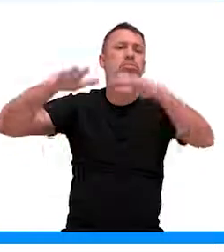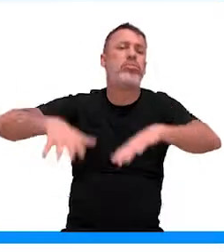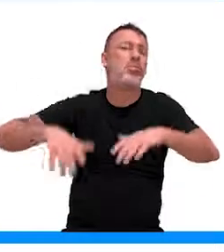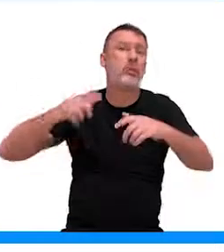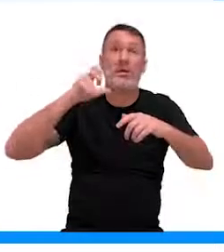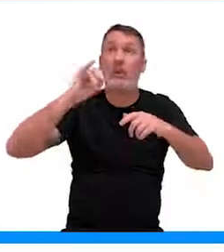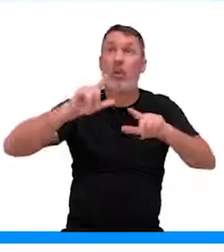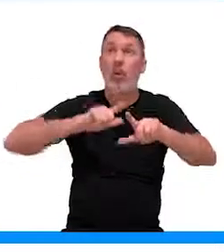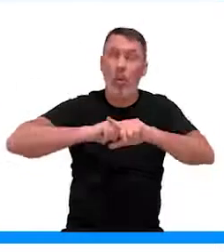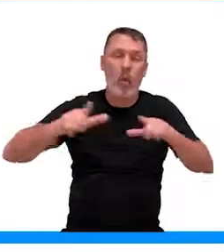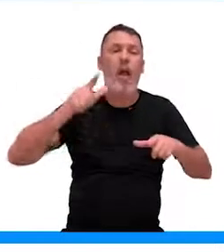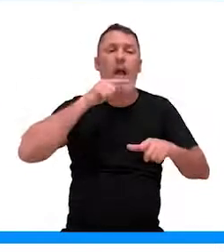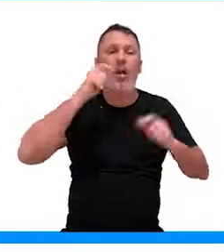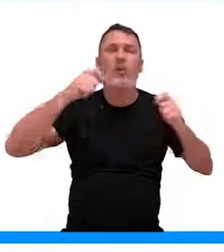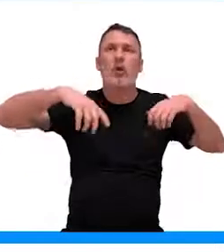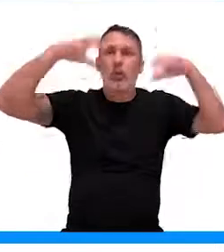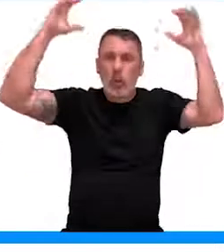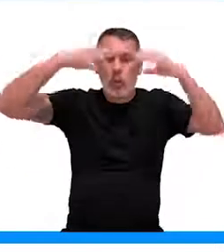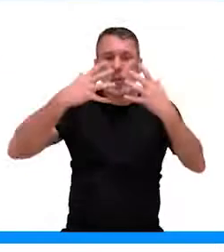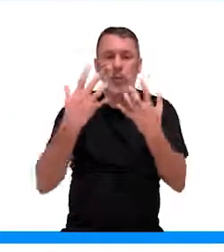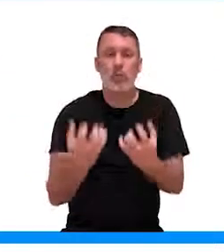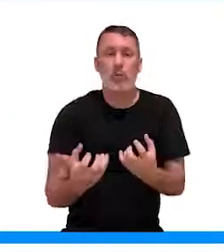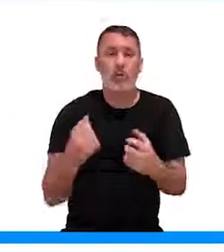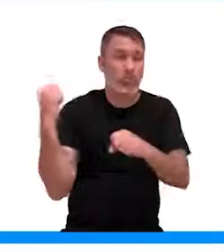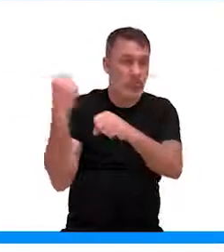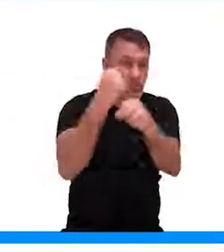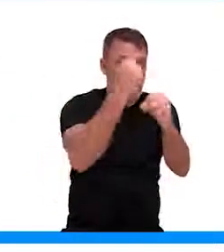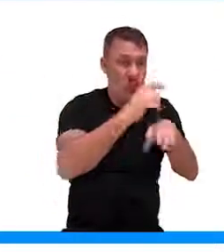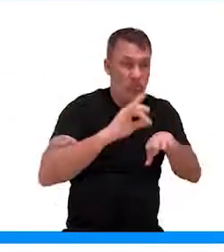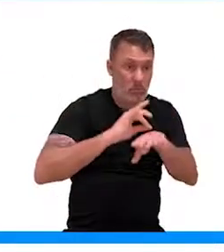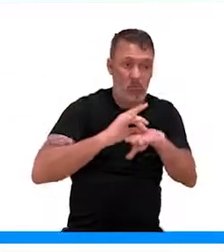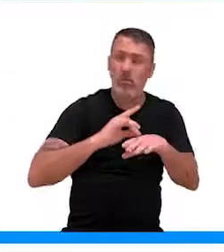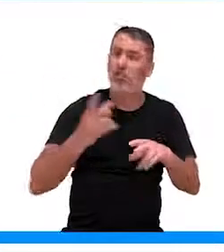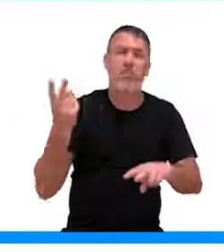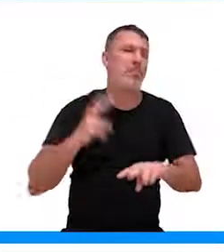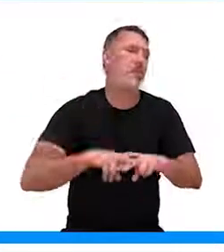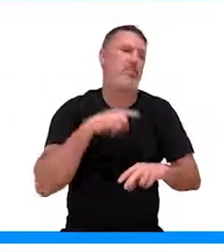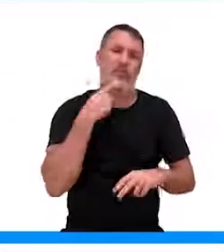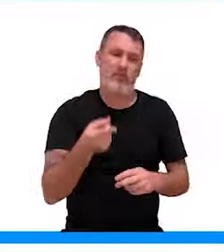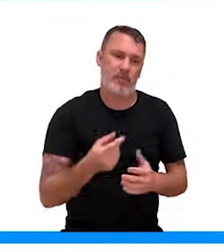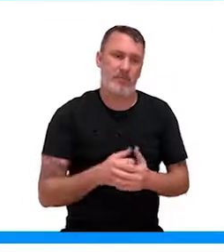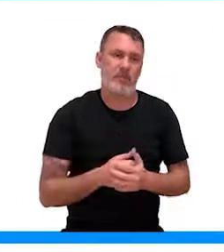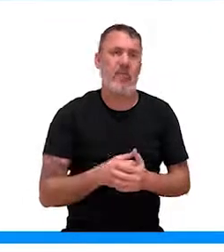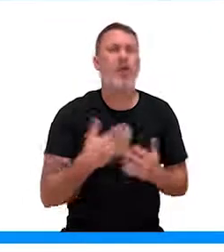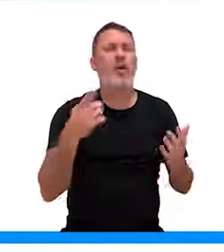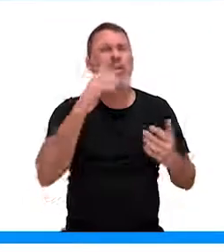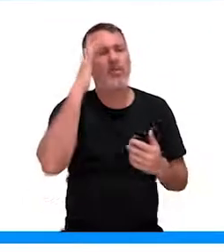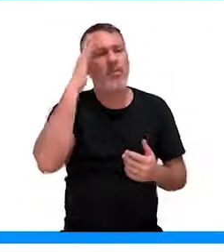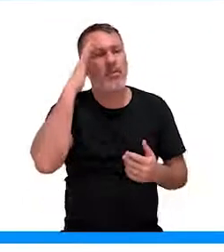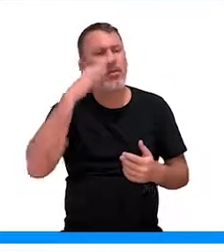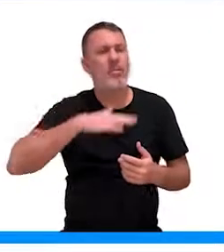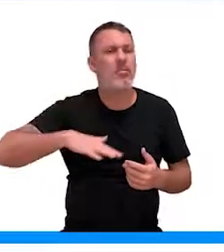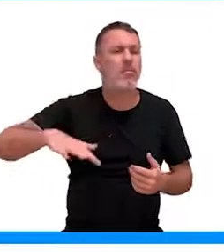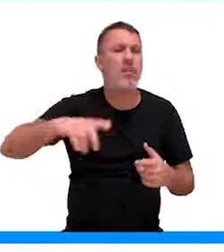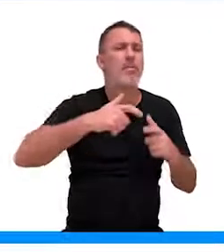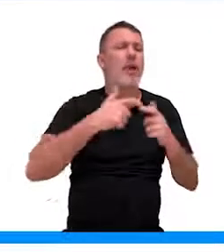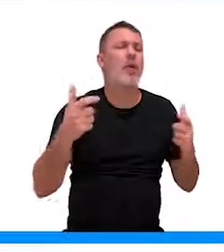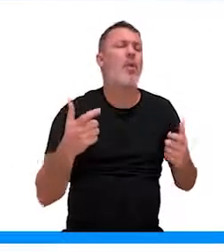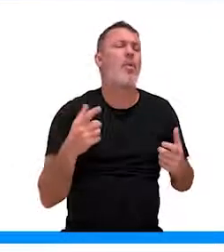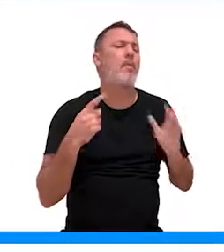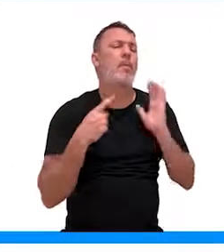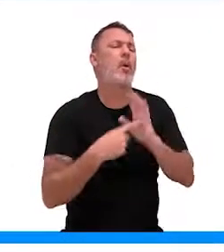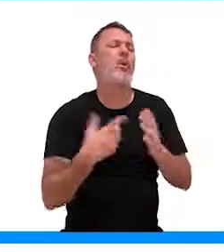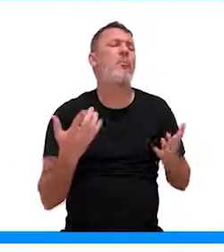escoamento superficial vai ser muito maior. Então, pensa comigo. As áreas de maior cobertura vegetal, elas vão intensificar o